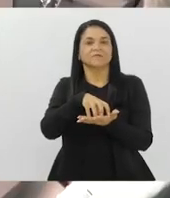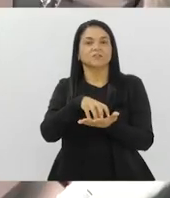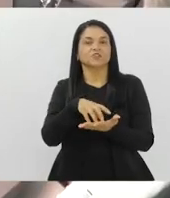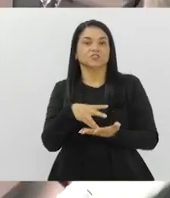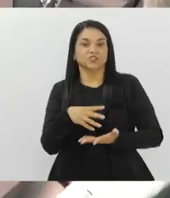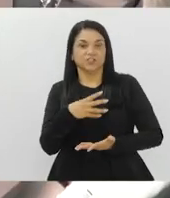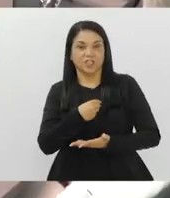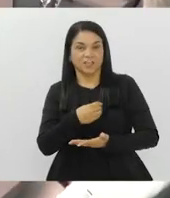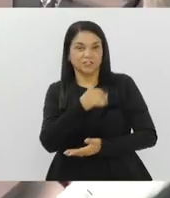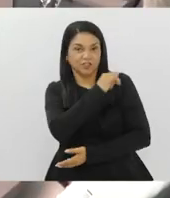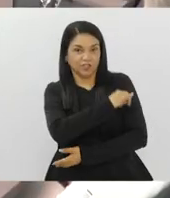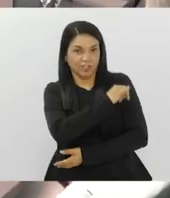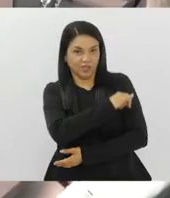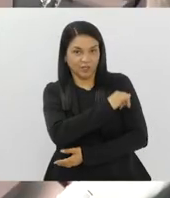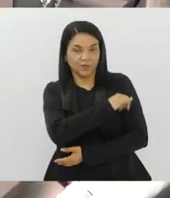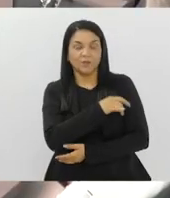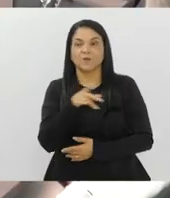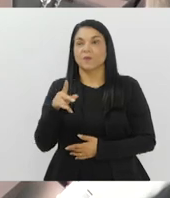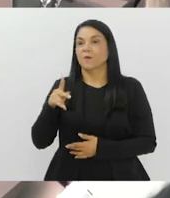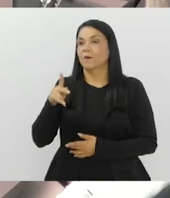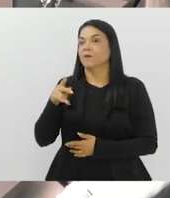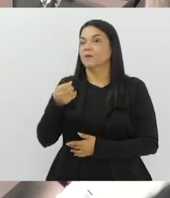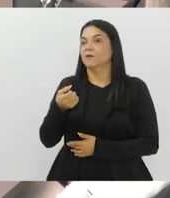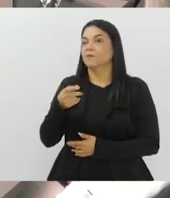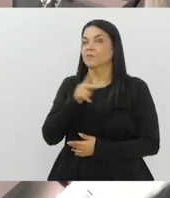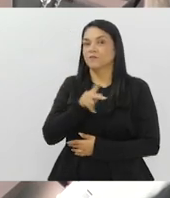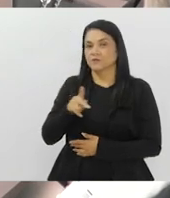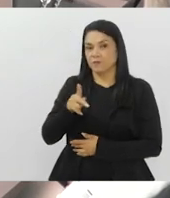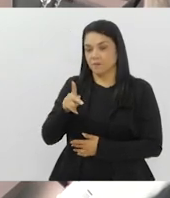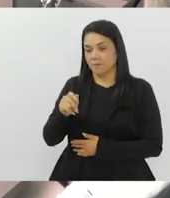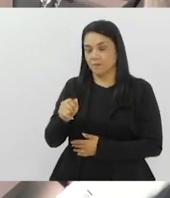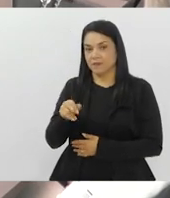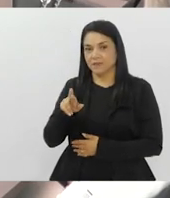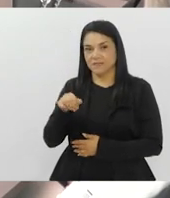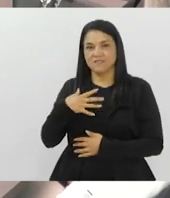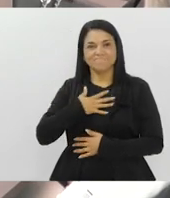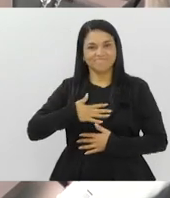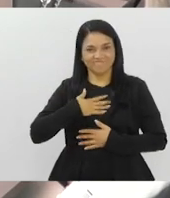ver a professora Patrícia e os demais. Bem, próxima, por favor.